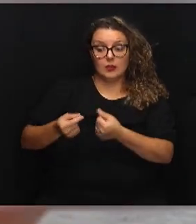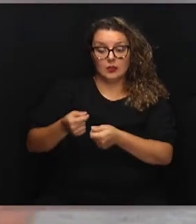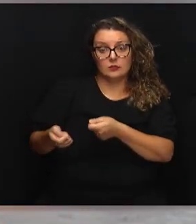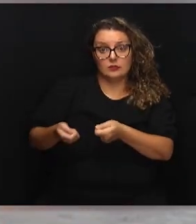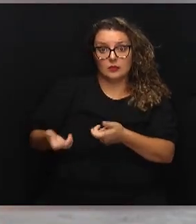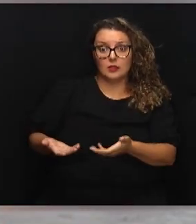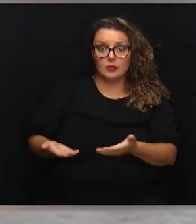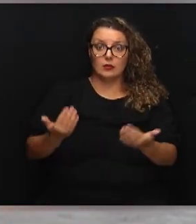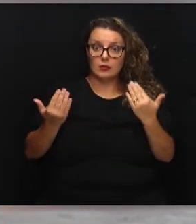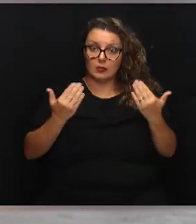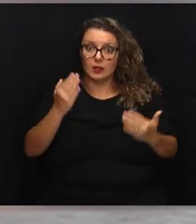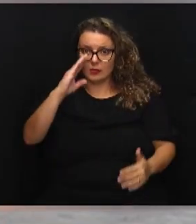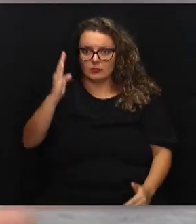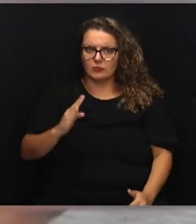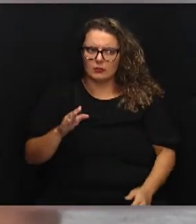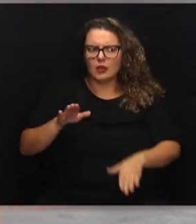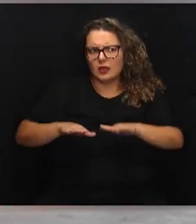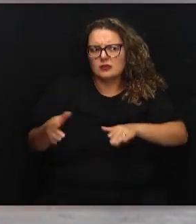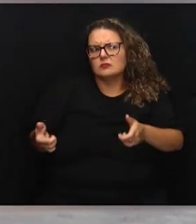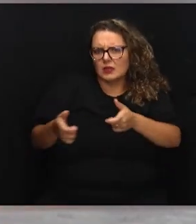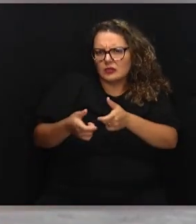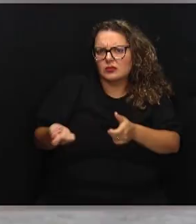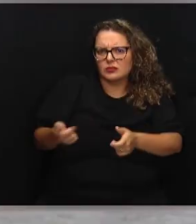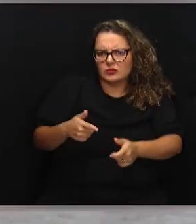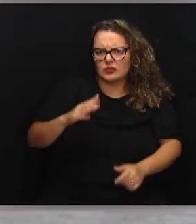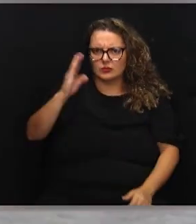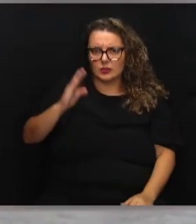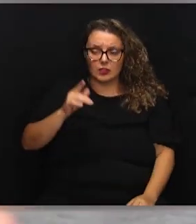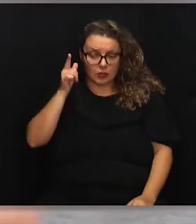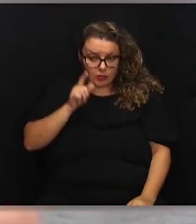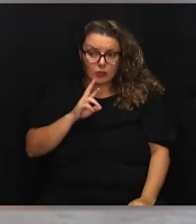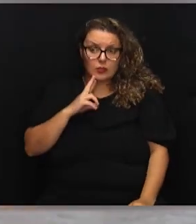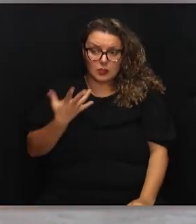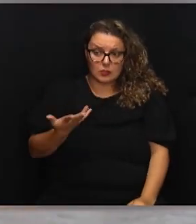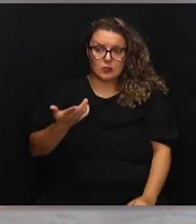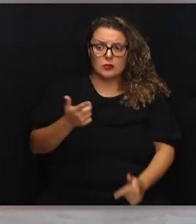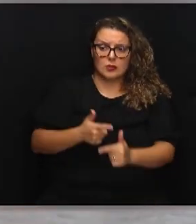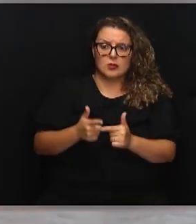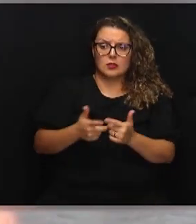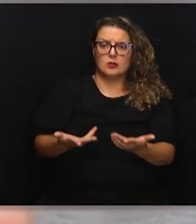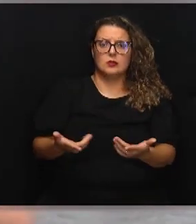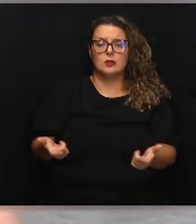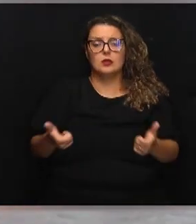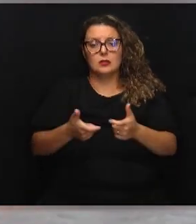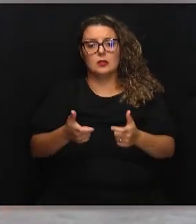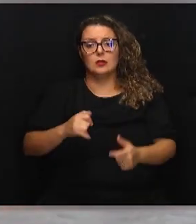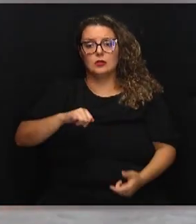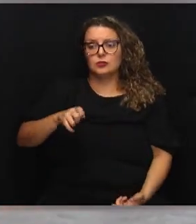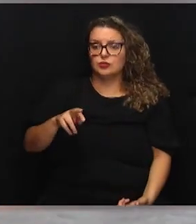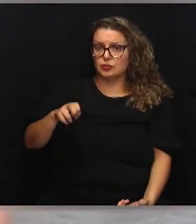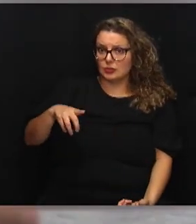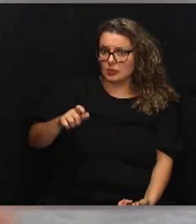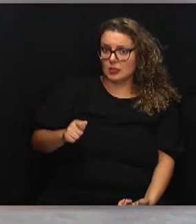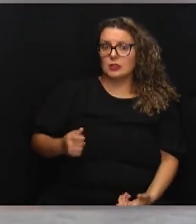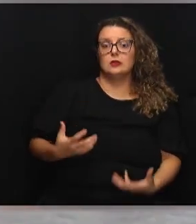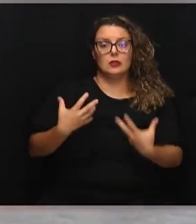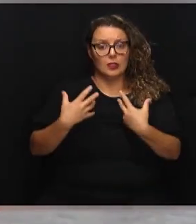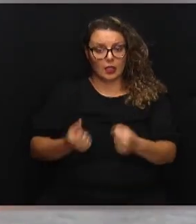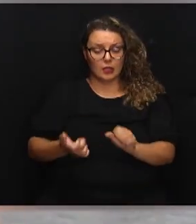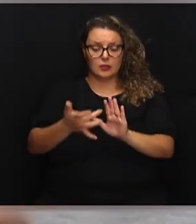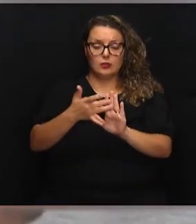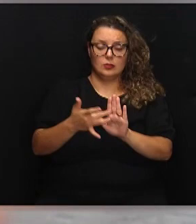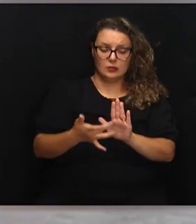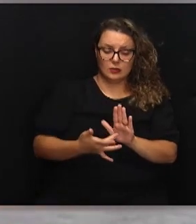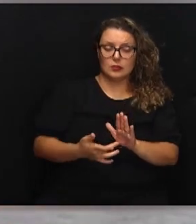Brasil, e até mais inferior que o Brasil. Conseguiu resolver essa questão da redução de jornada, acolheu essa pauta,